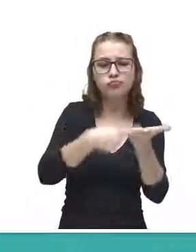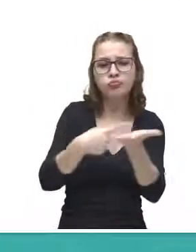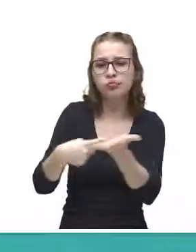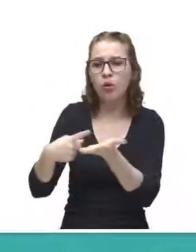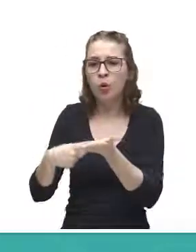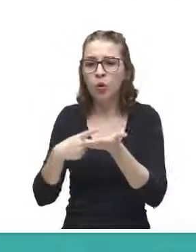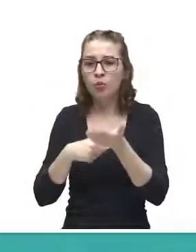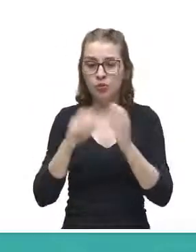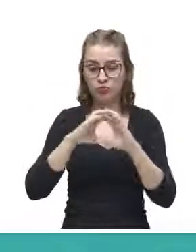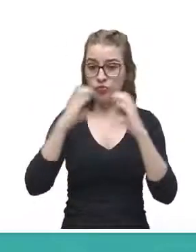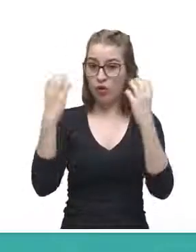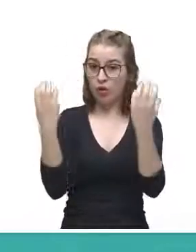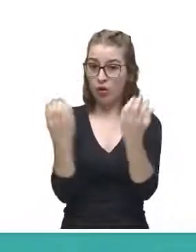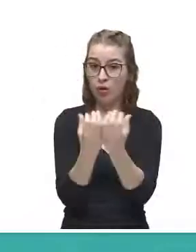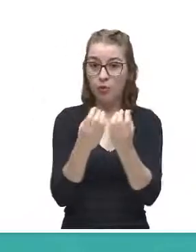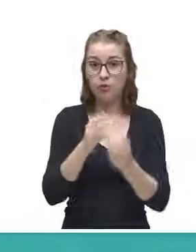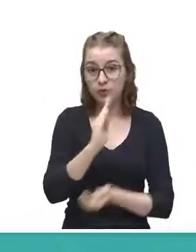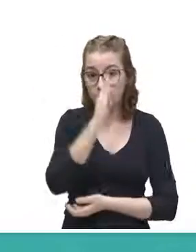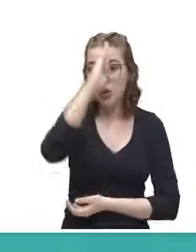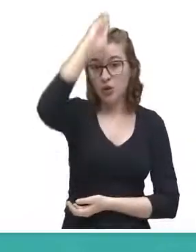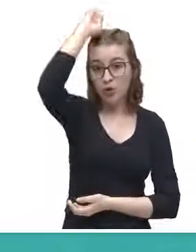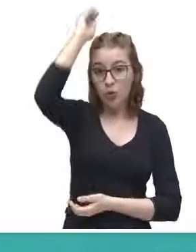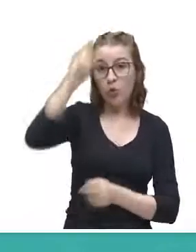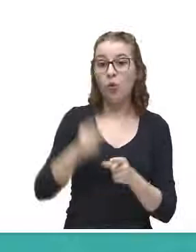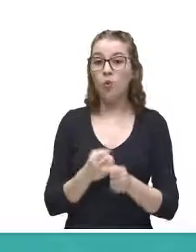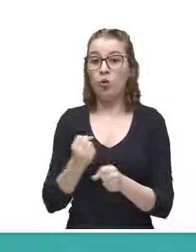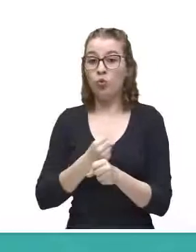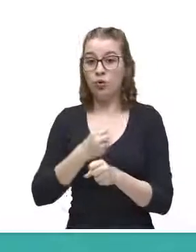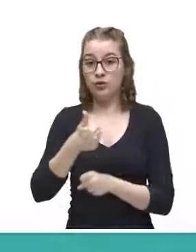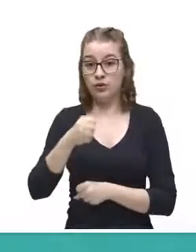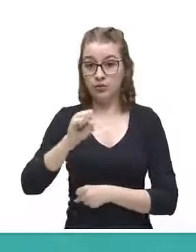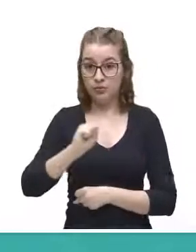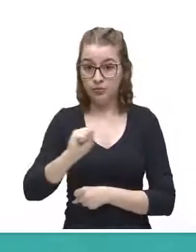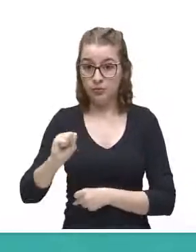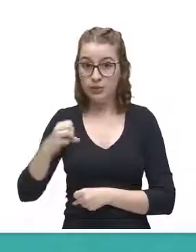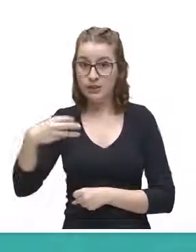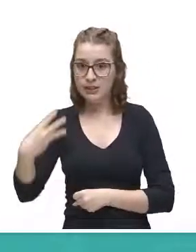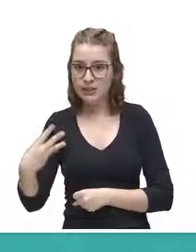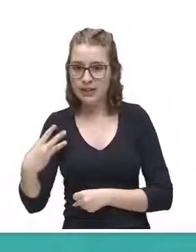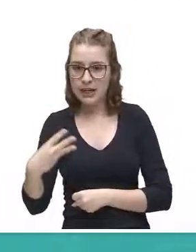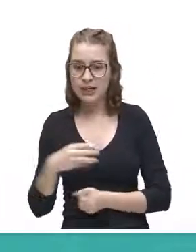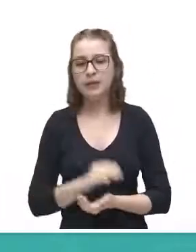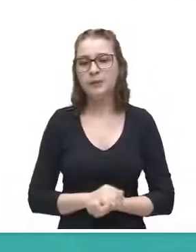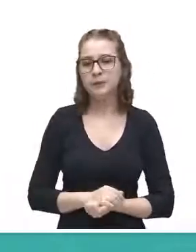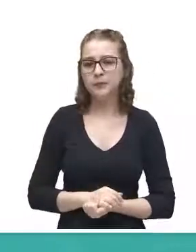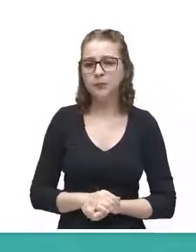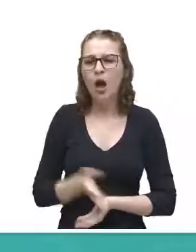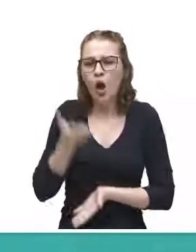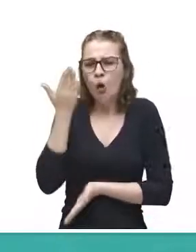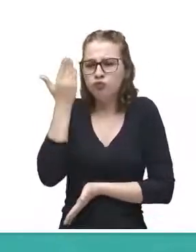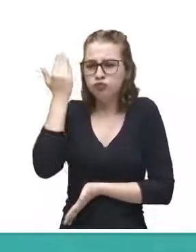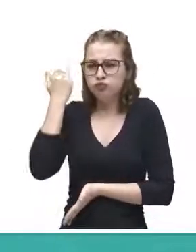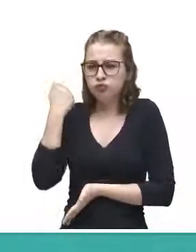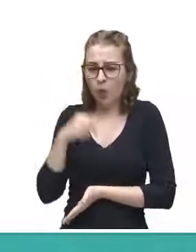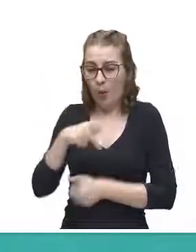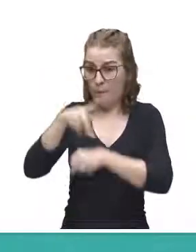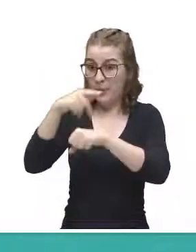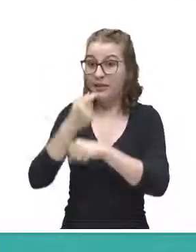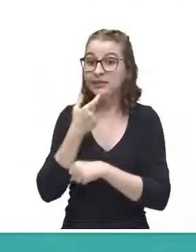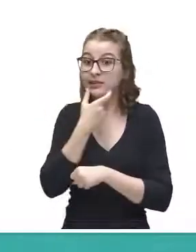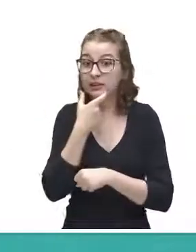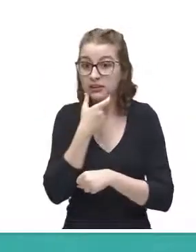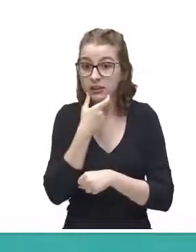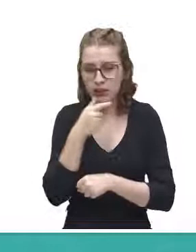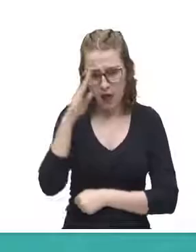1883. Como naquele período, né, a Inglaterra tinha um grande poderio, então eles